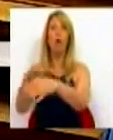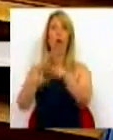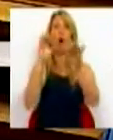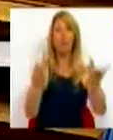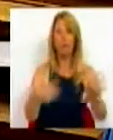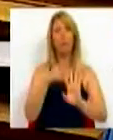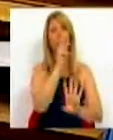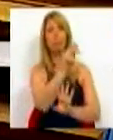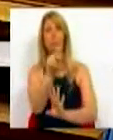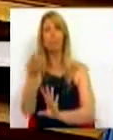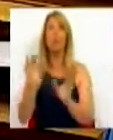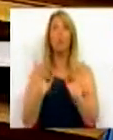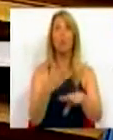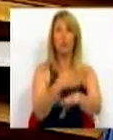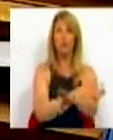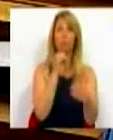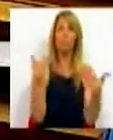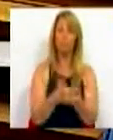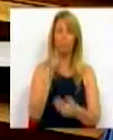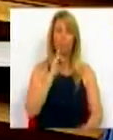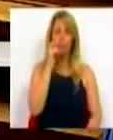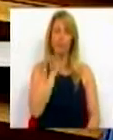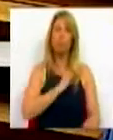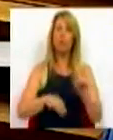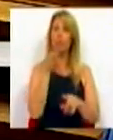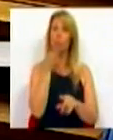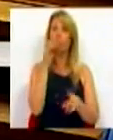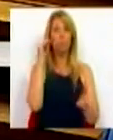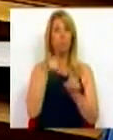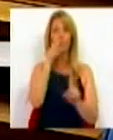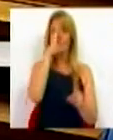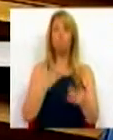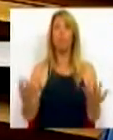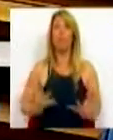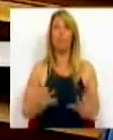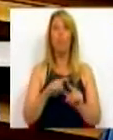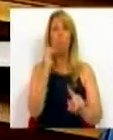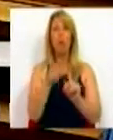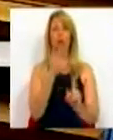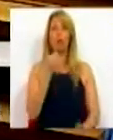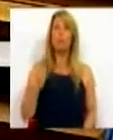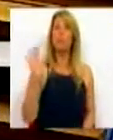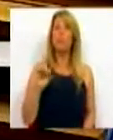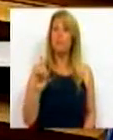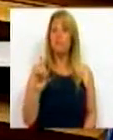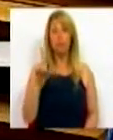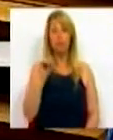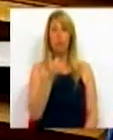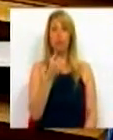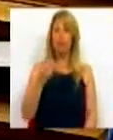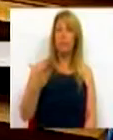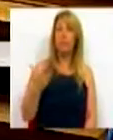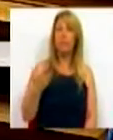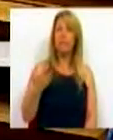paliativos. Senhoras e senhores deputados, é objetivo deste Governo, no ano de 2016 e de